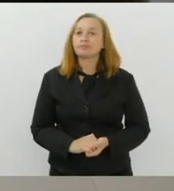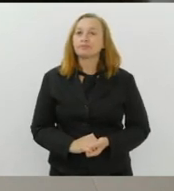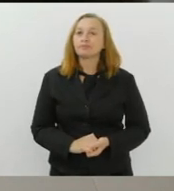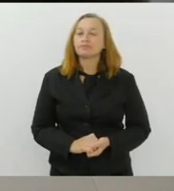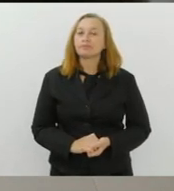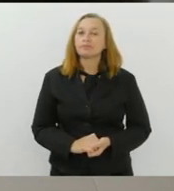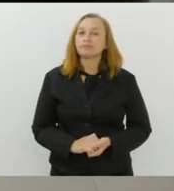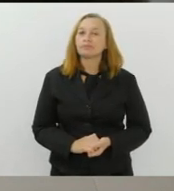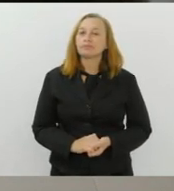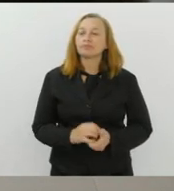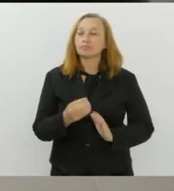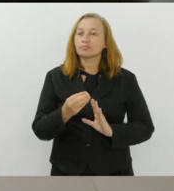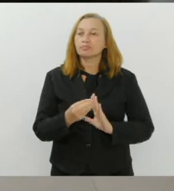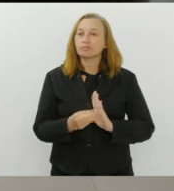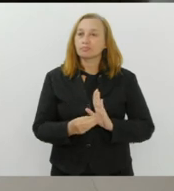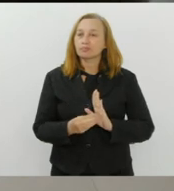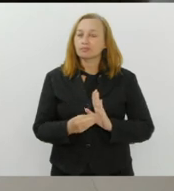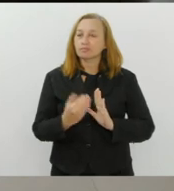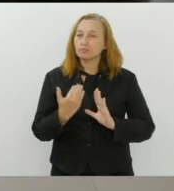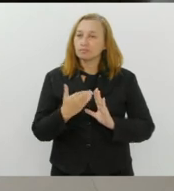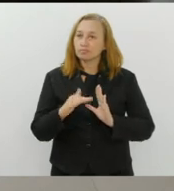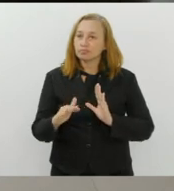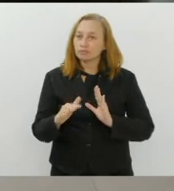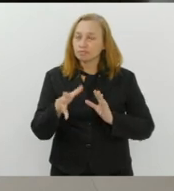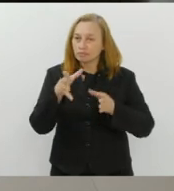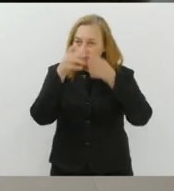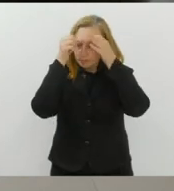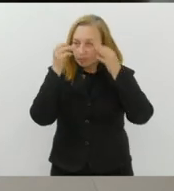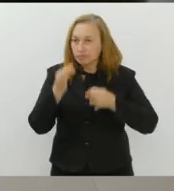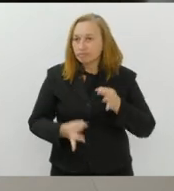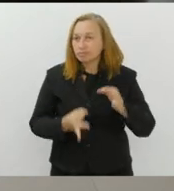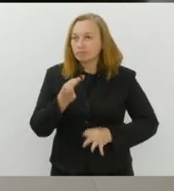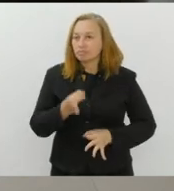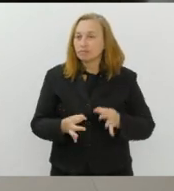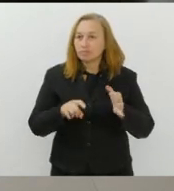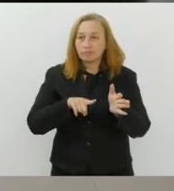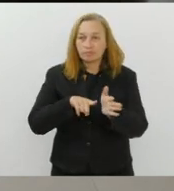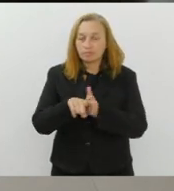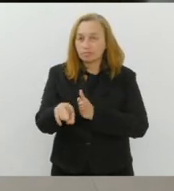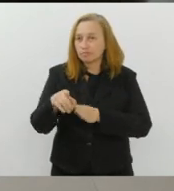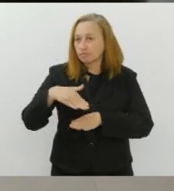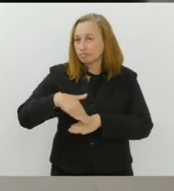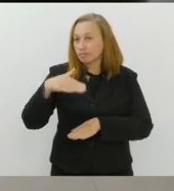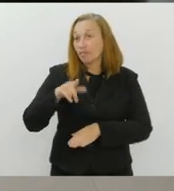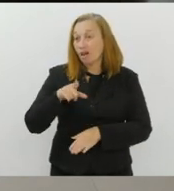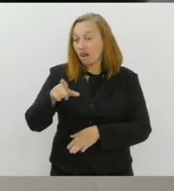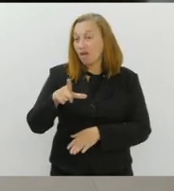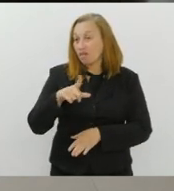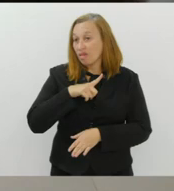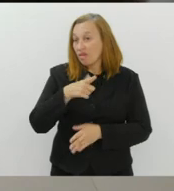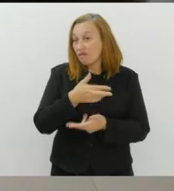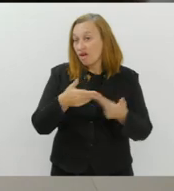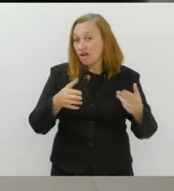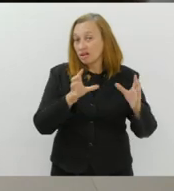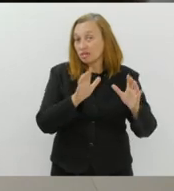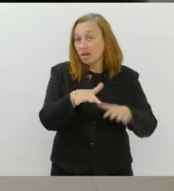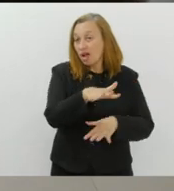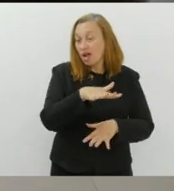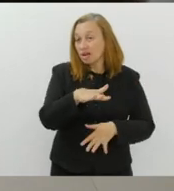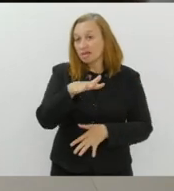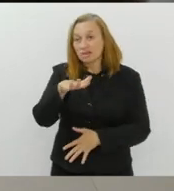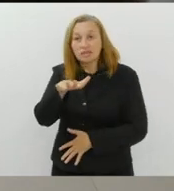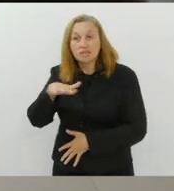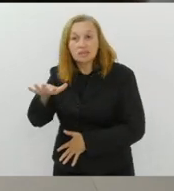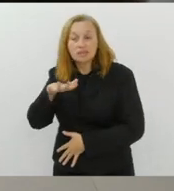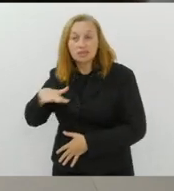oficiado ao tribunal para uma pergunta, mais porque lá você tem várias áreas, né, de